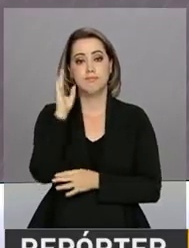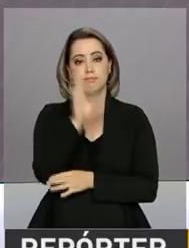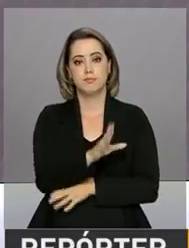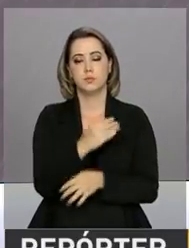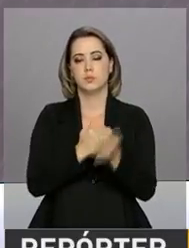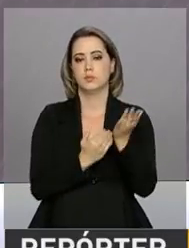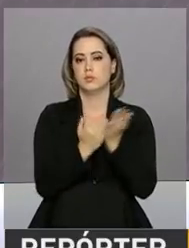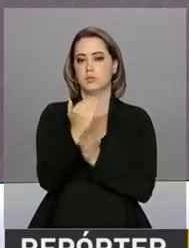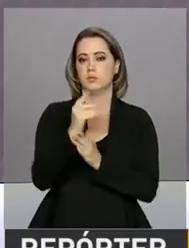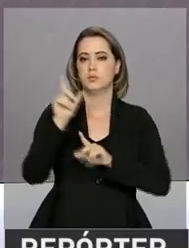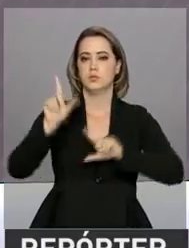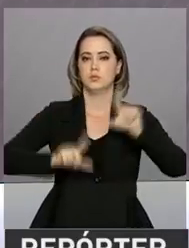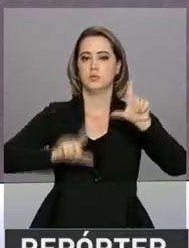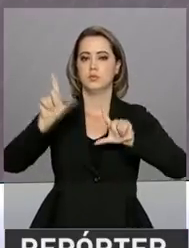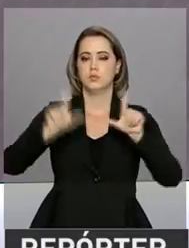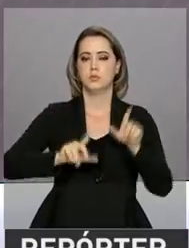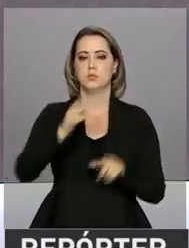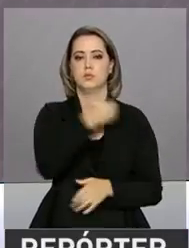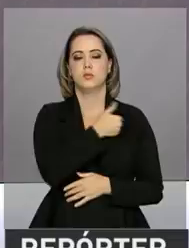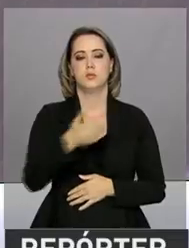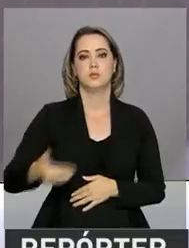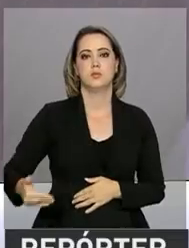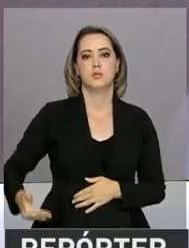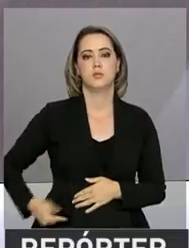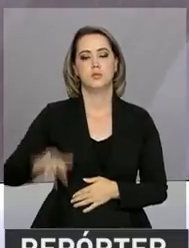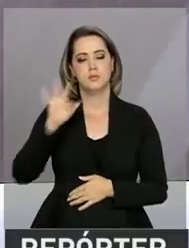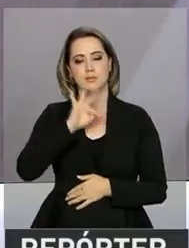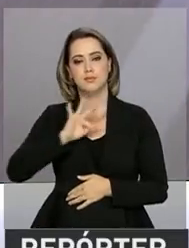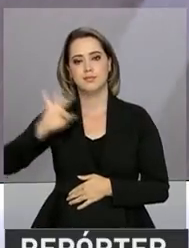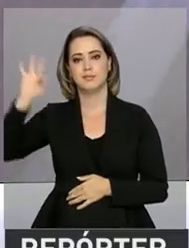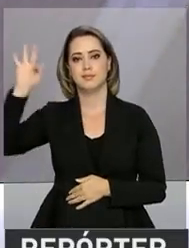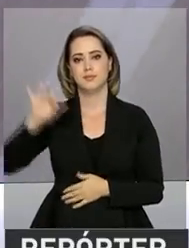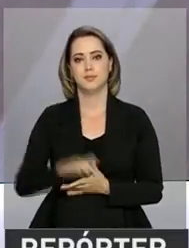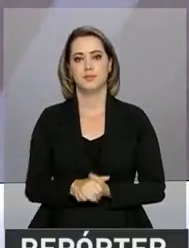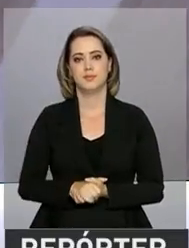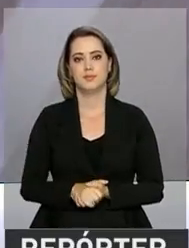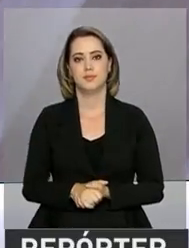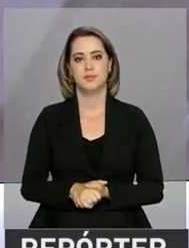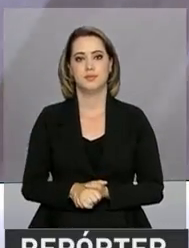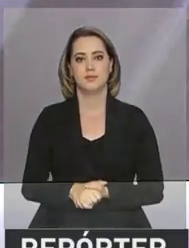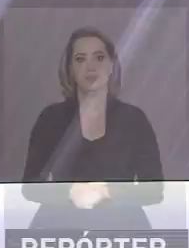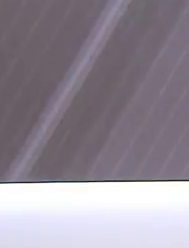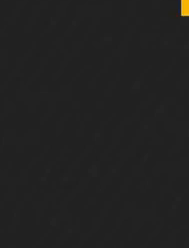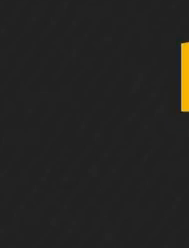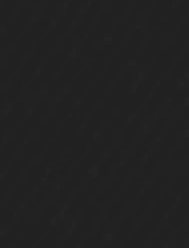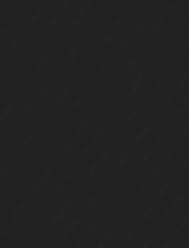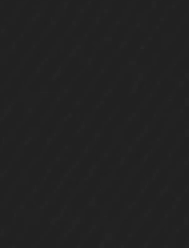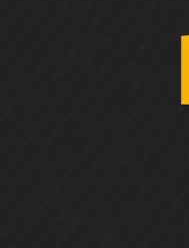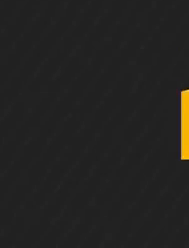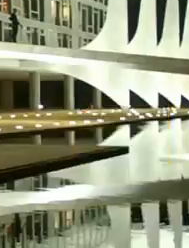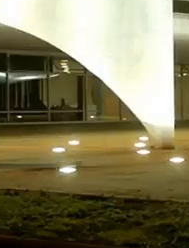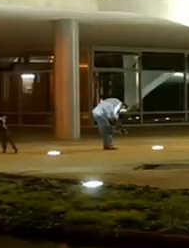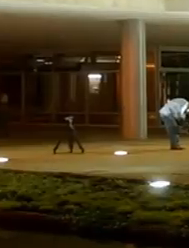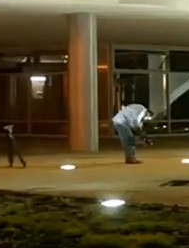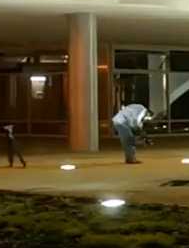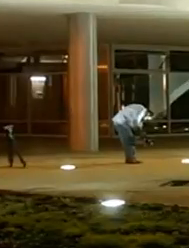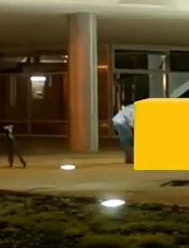tarde para você, continue com a gente aqui na NBR, a TV do Governo Federal.